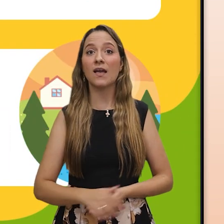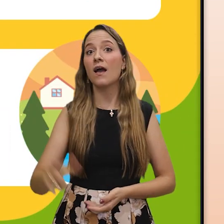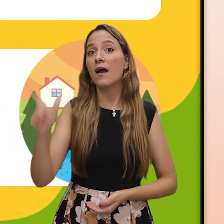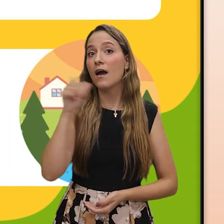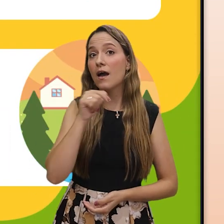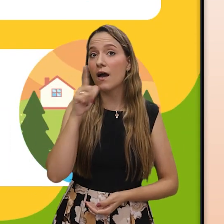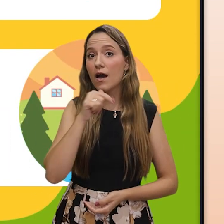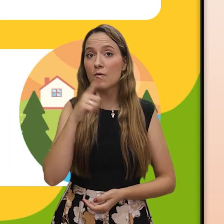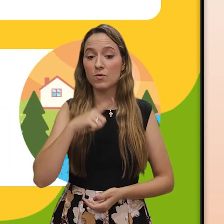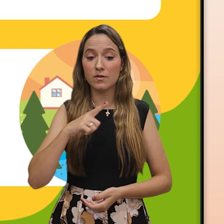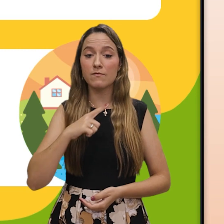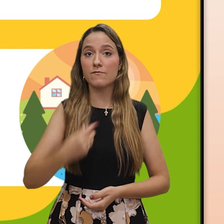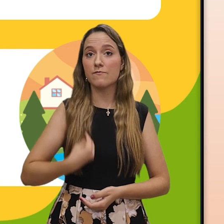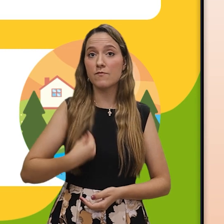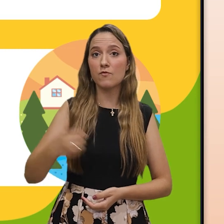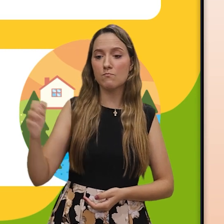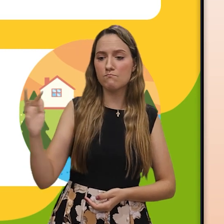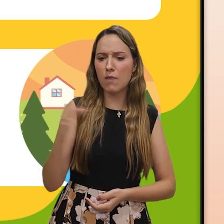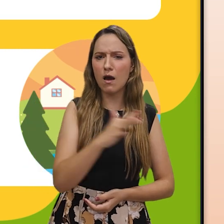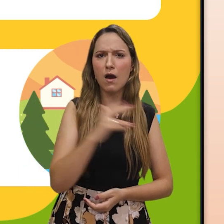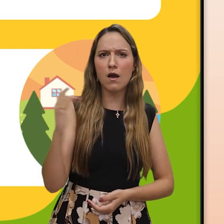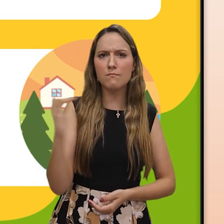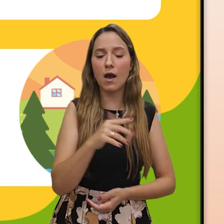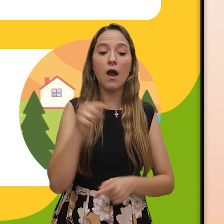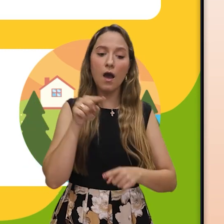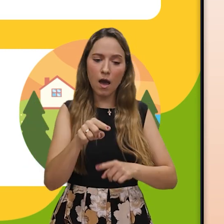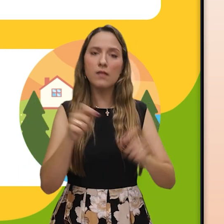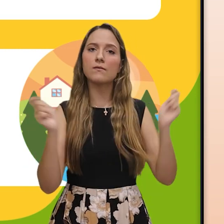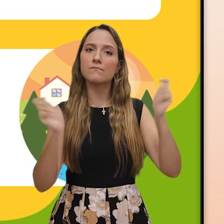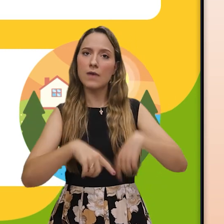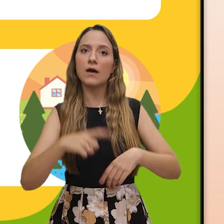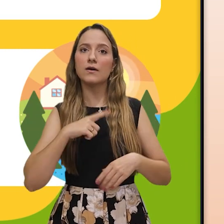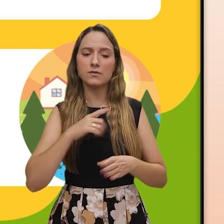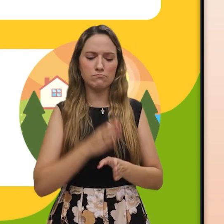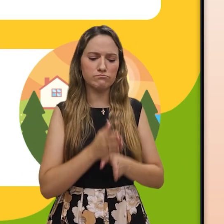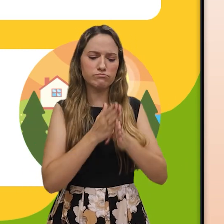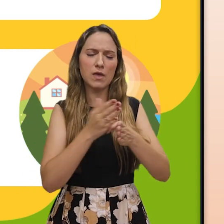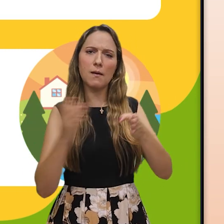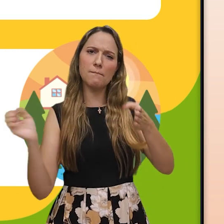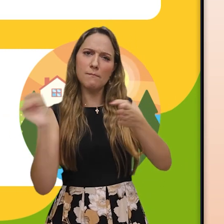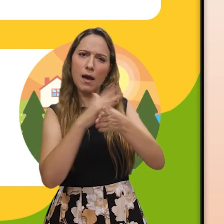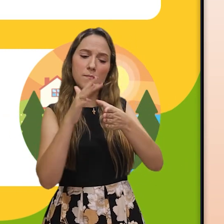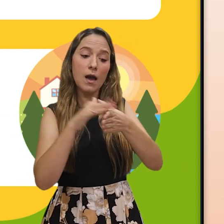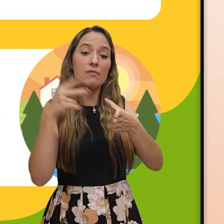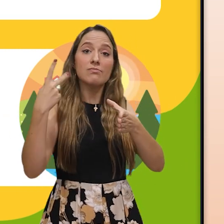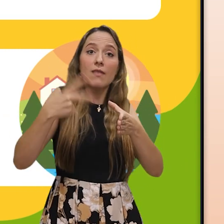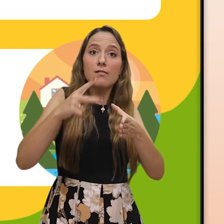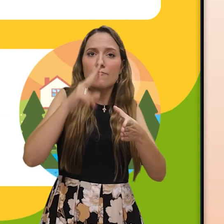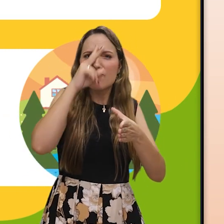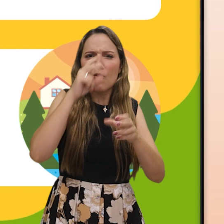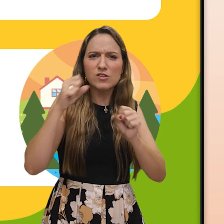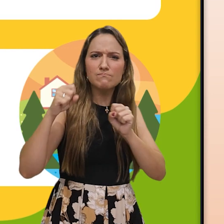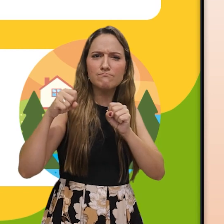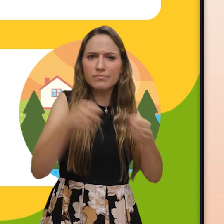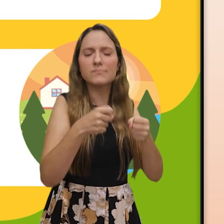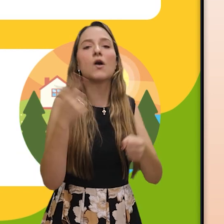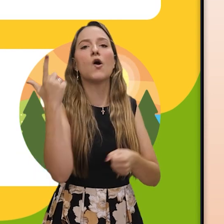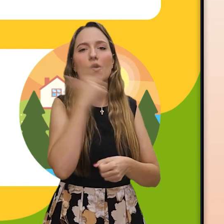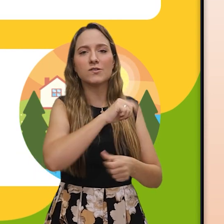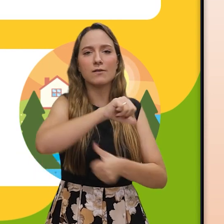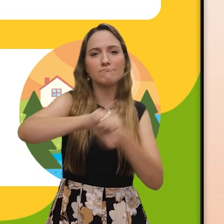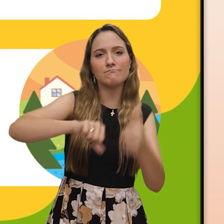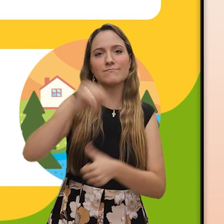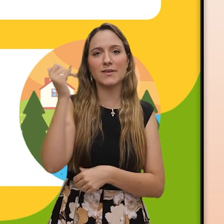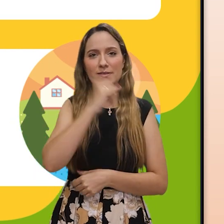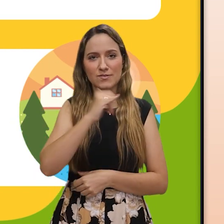água corrente, ela gera energia que é transformada em eletricidade. É a energia hidrelétrica. Já